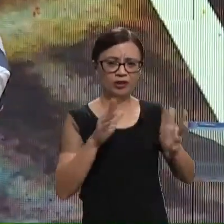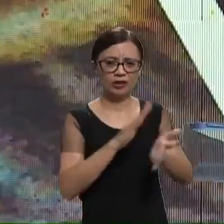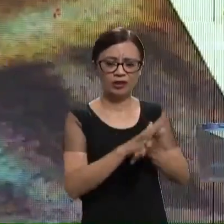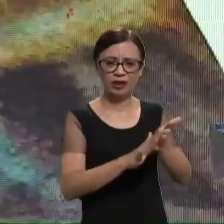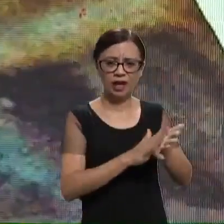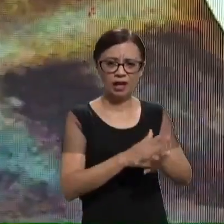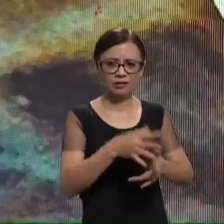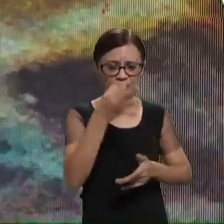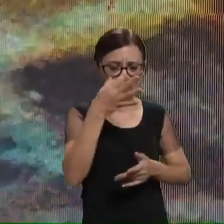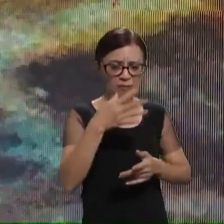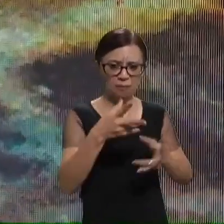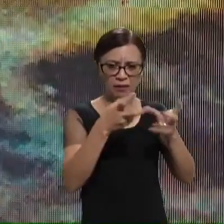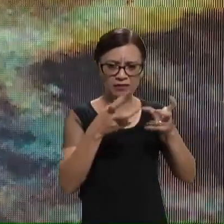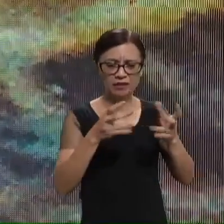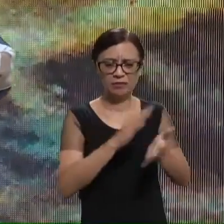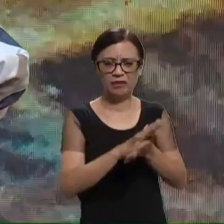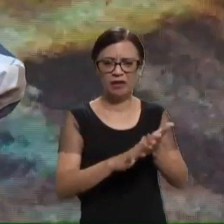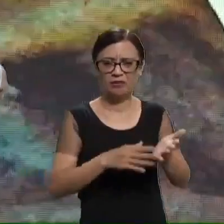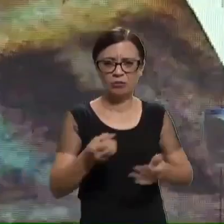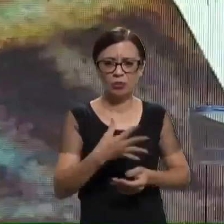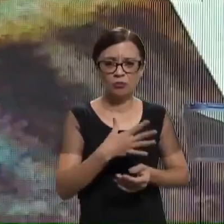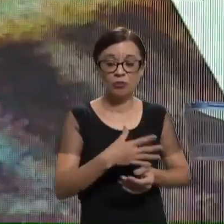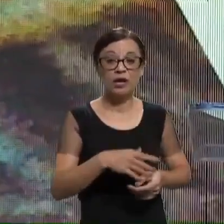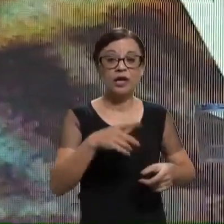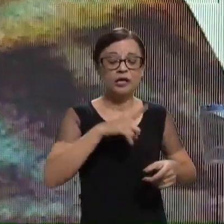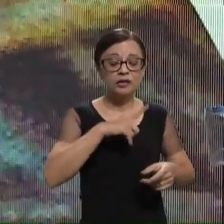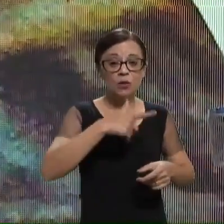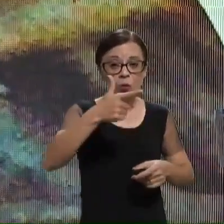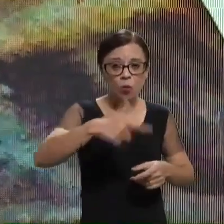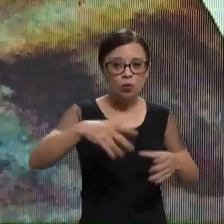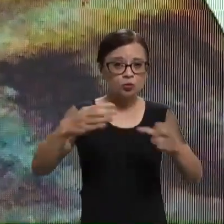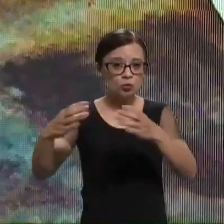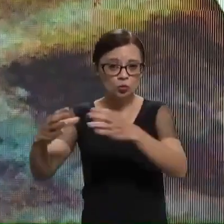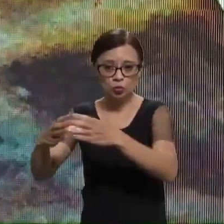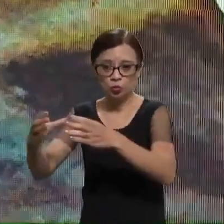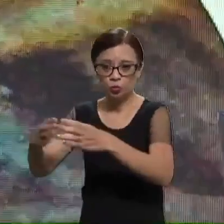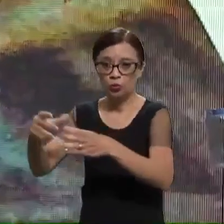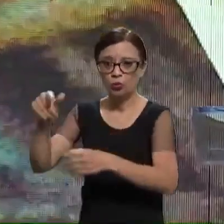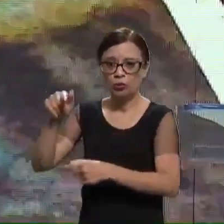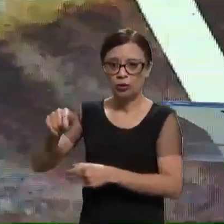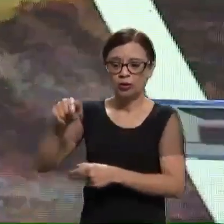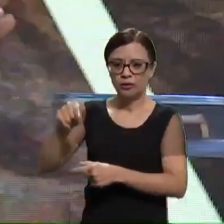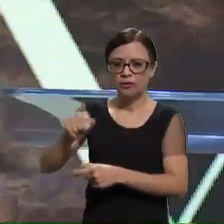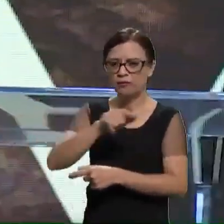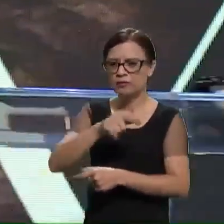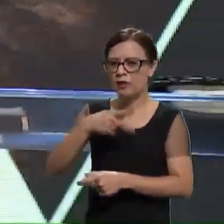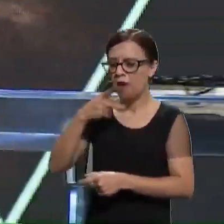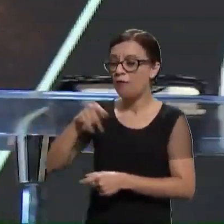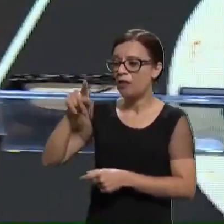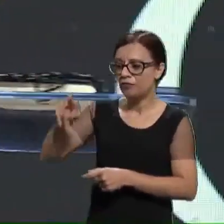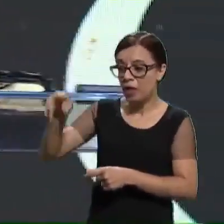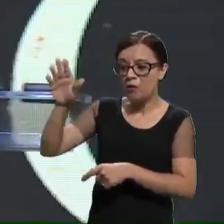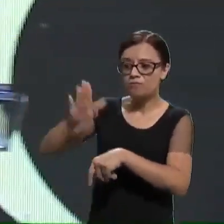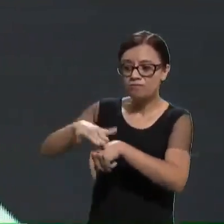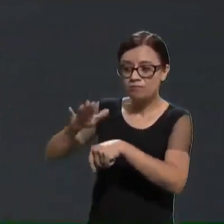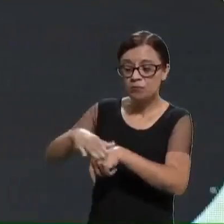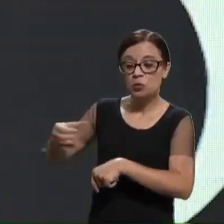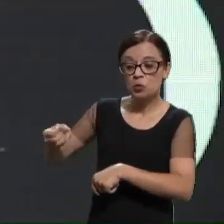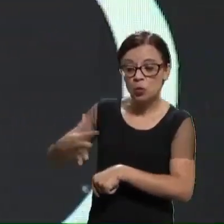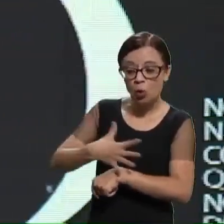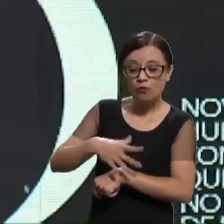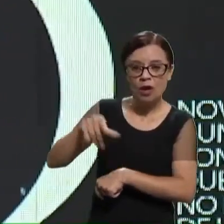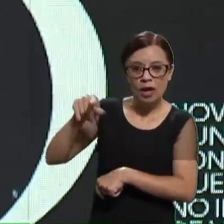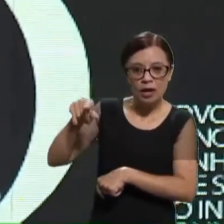consegue perceber nenhuma novidade. E depois nós temos o outro time, que quando você fala: Deus está fazendo algo